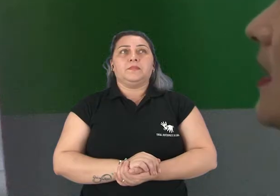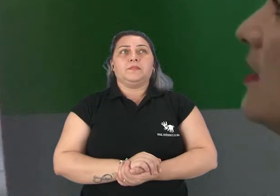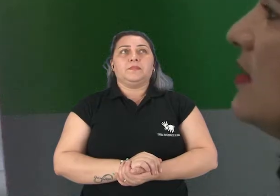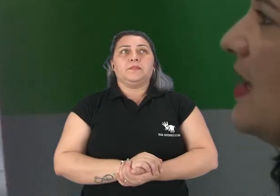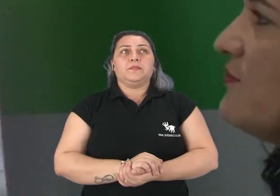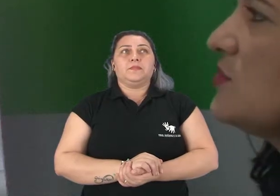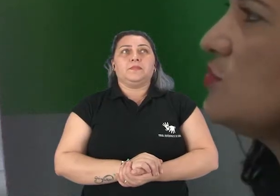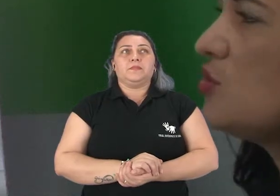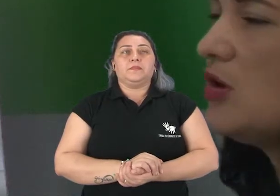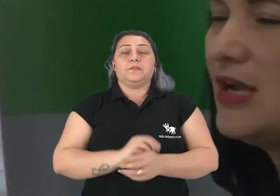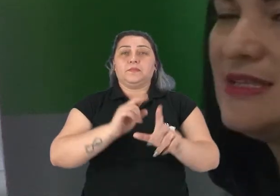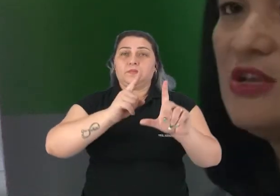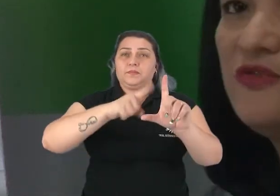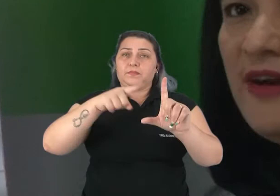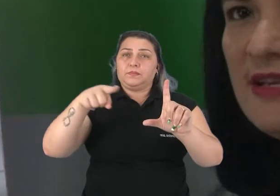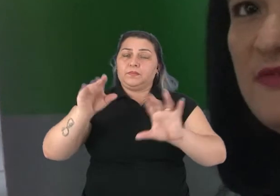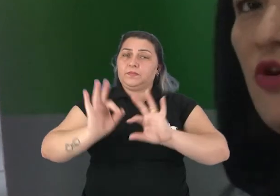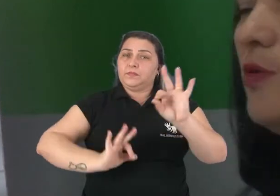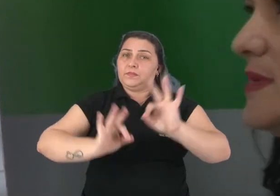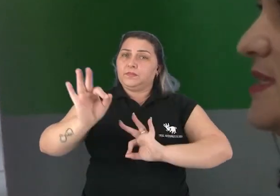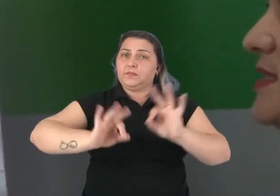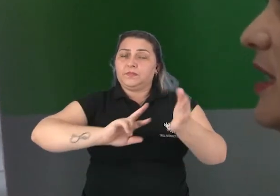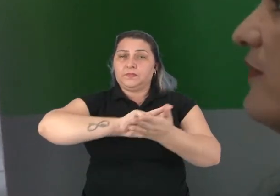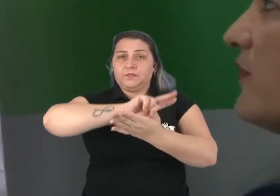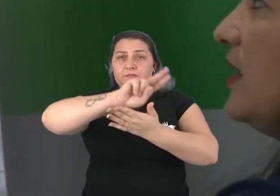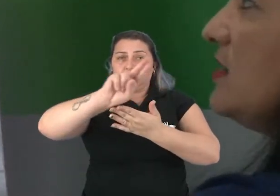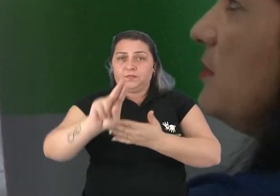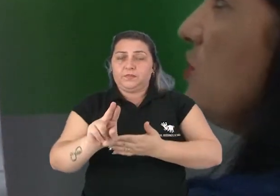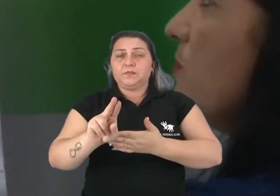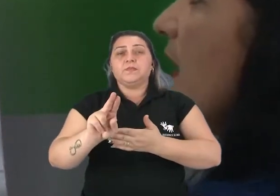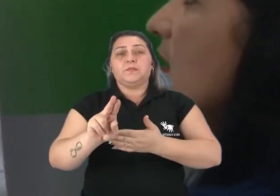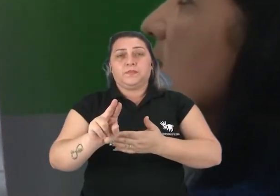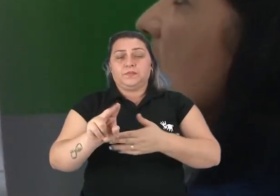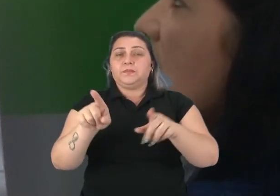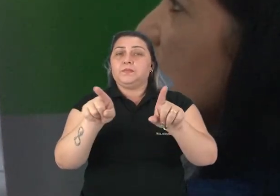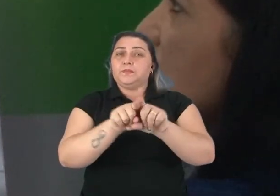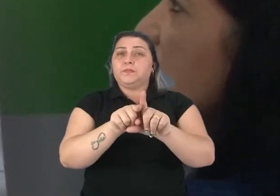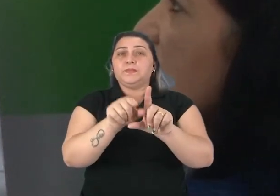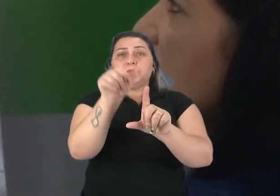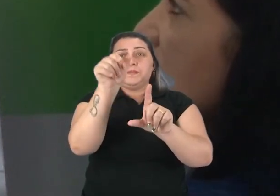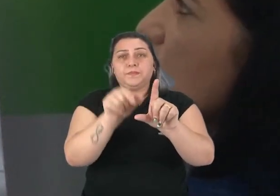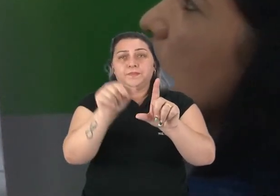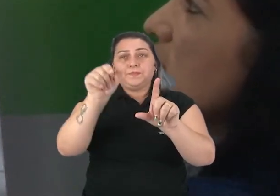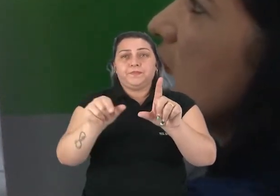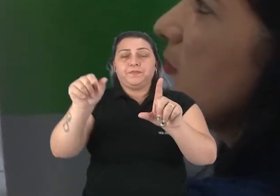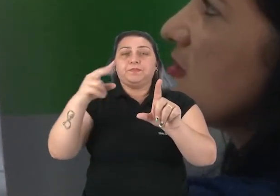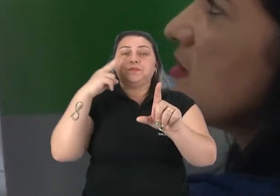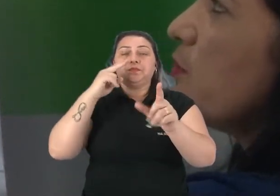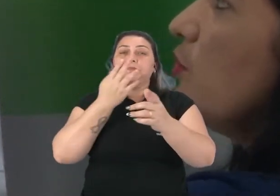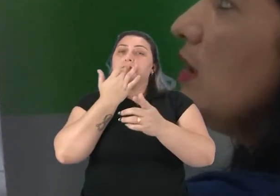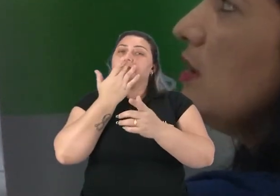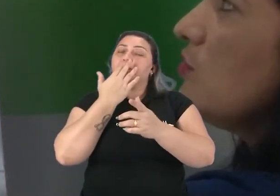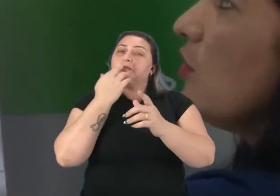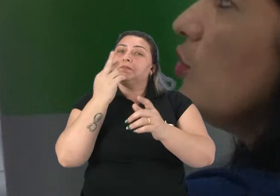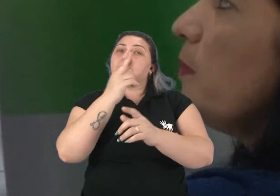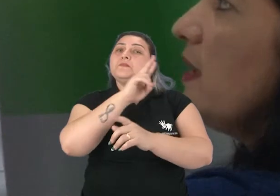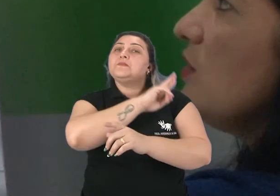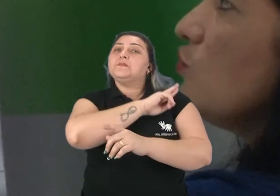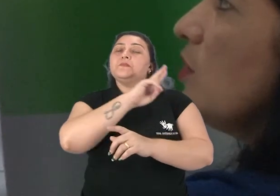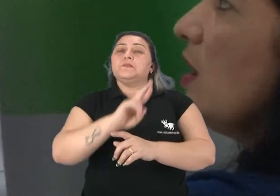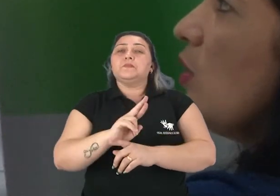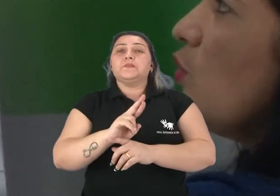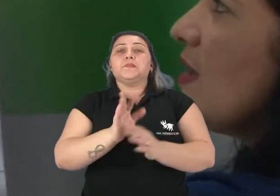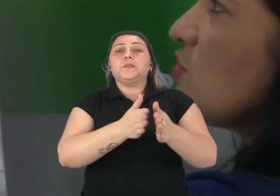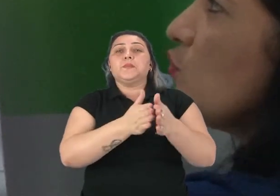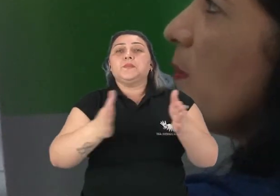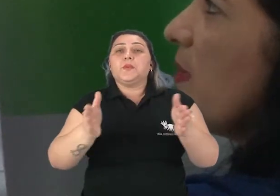Tá? Gráficos são organizados de várias formas. Esse gráfico aí, também de barras, a gente vê que as cores representam por ano, olha o